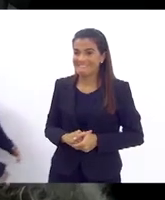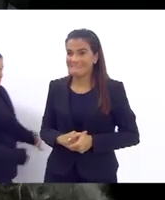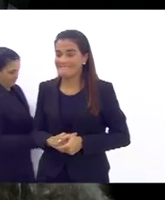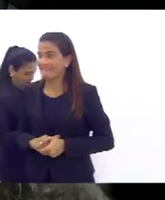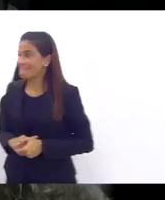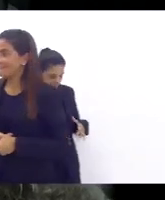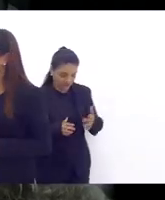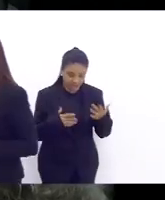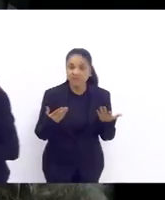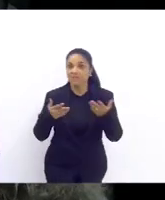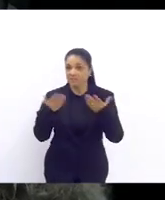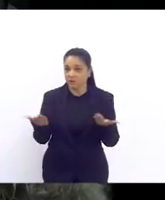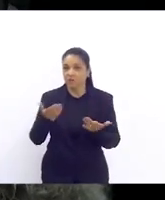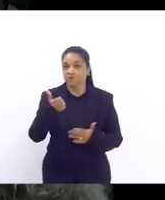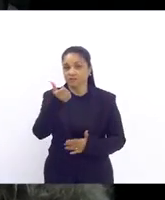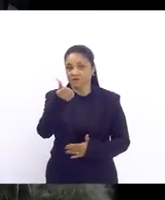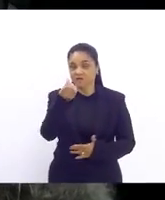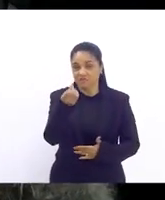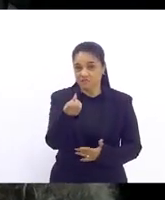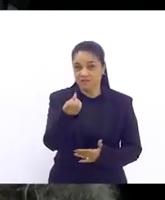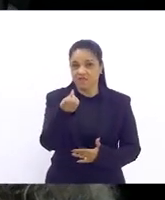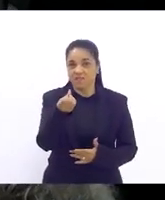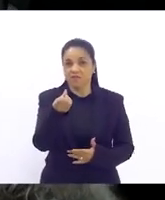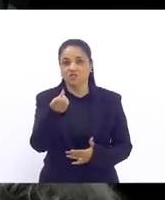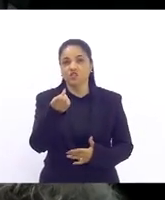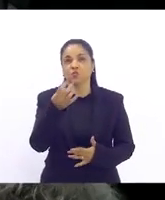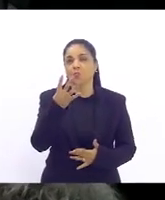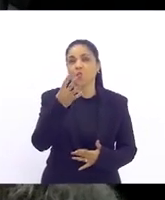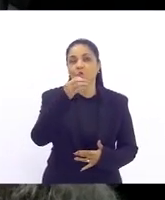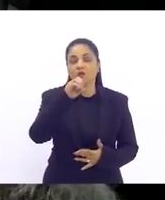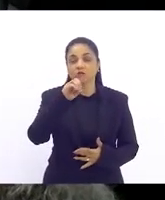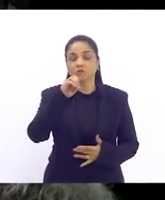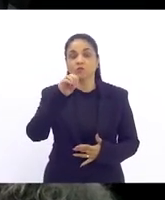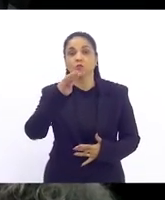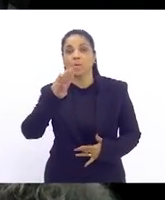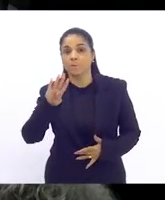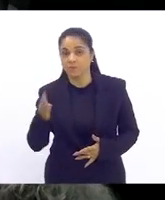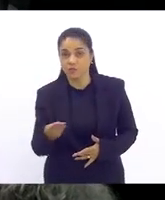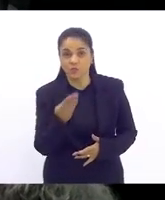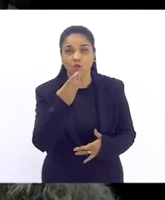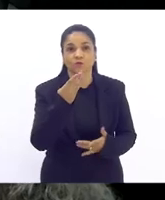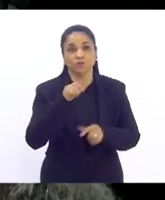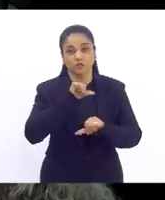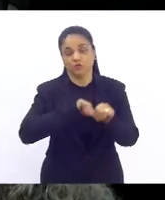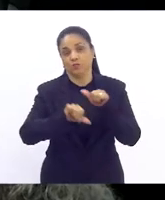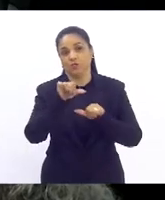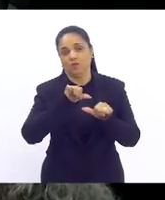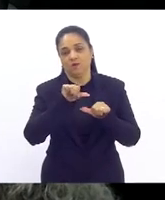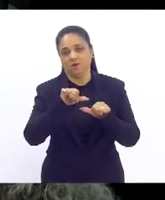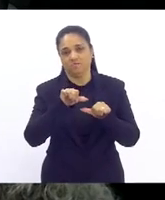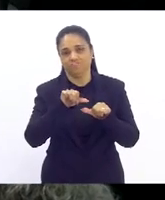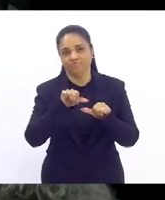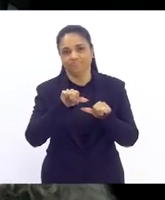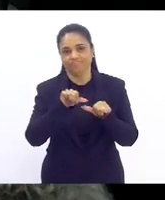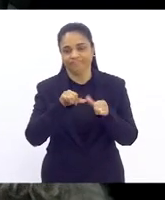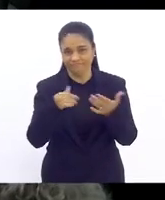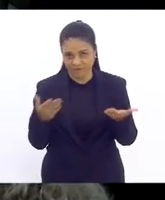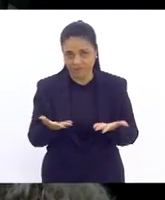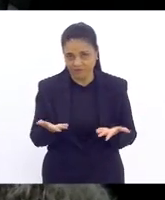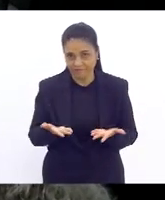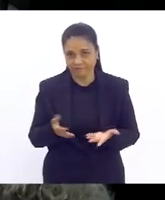Pois é eu ganhar 16 Bi por causa de 400 milhões é melhor troca que eu vi nos últimos eu queria fazer essa troca todo ano